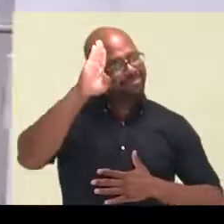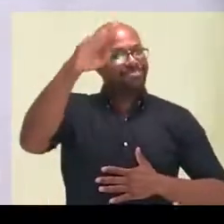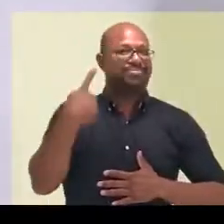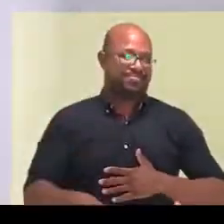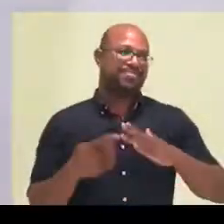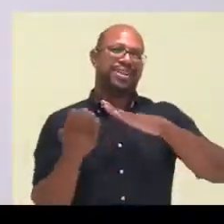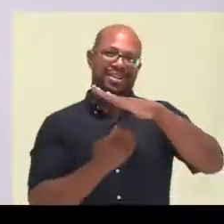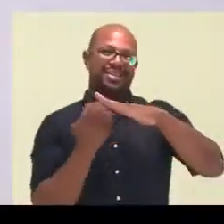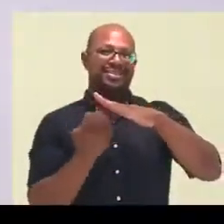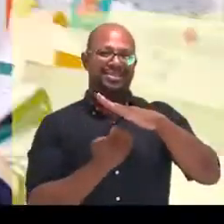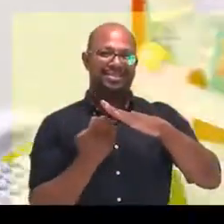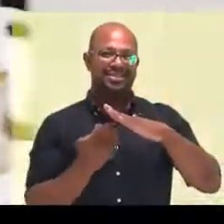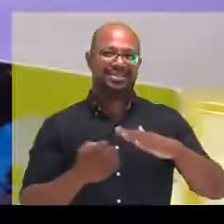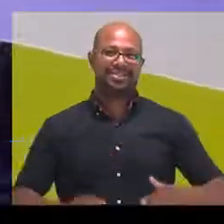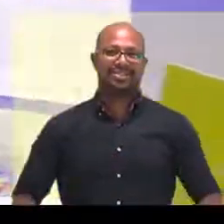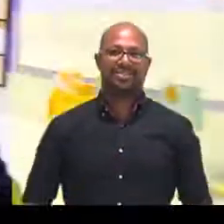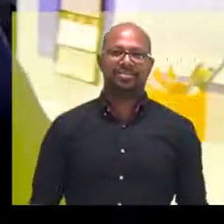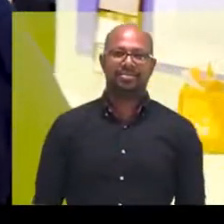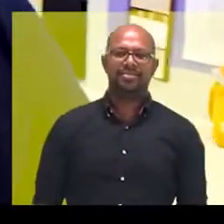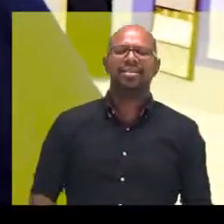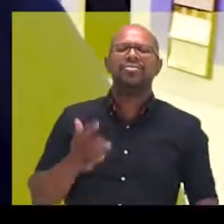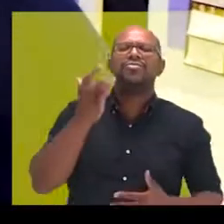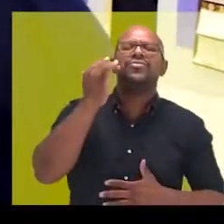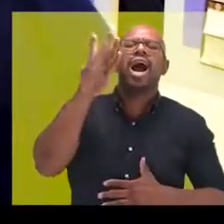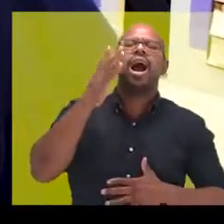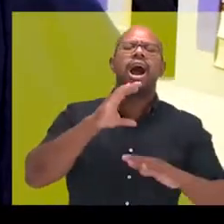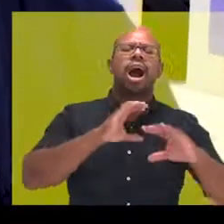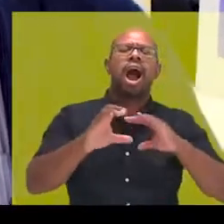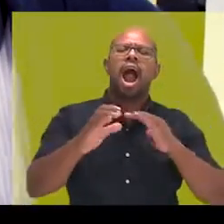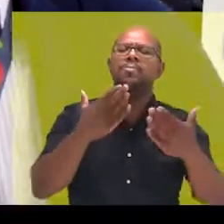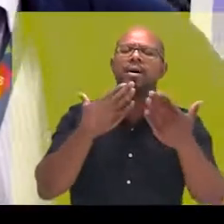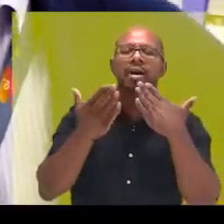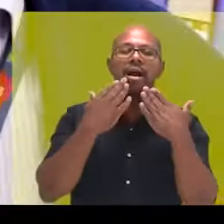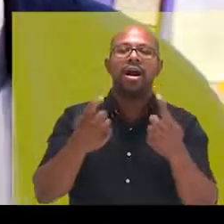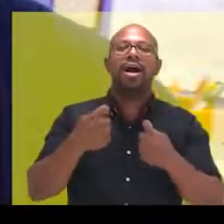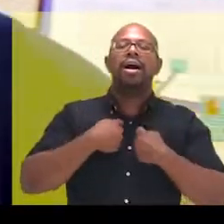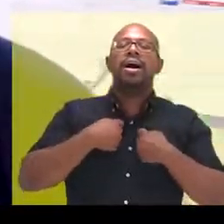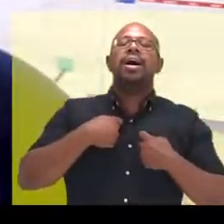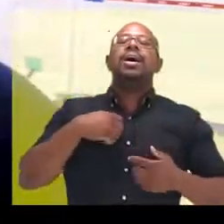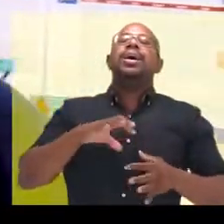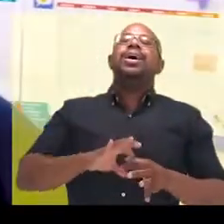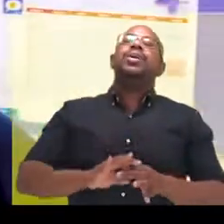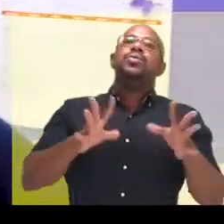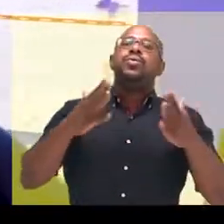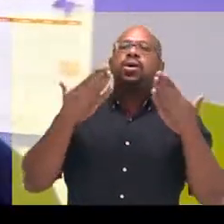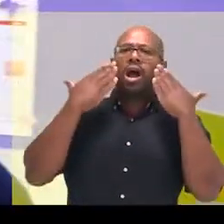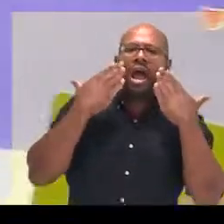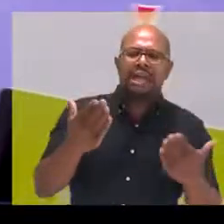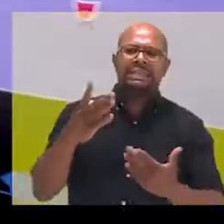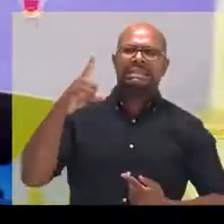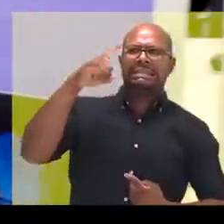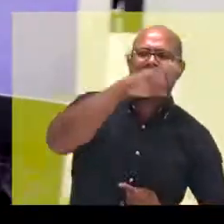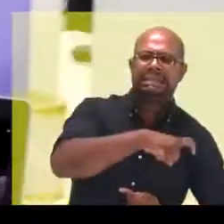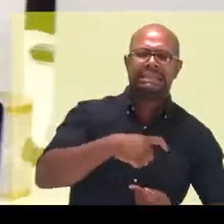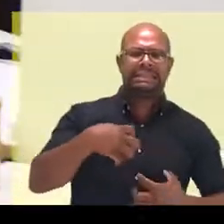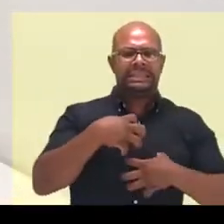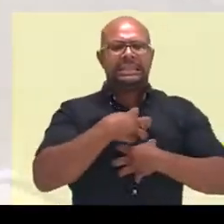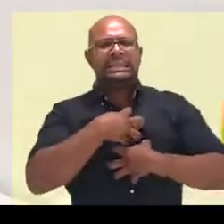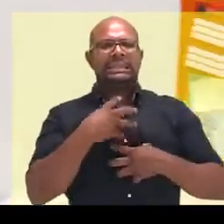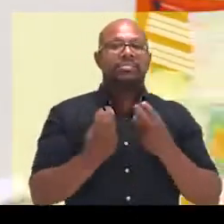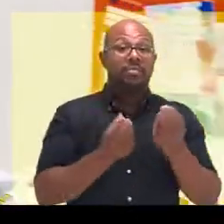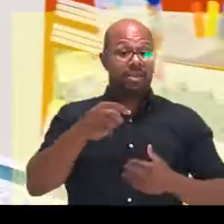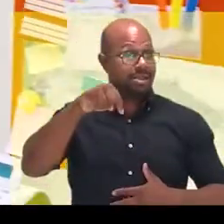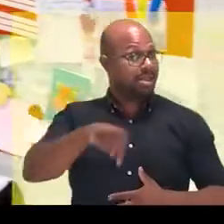para a empresa. A facilidade na comunicação faz com que a gente se sinta à vontade para expor nossos desafios e